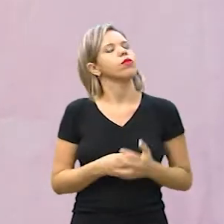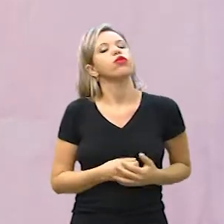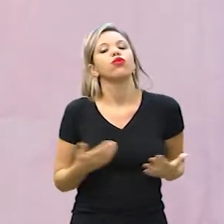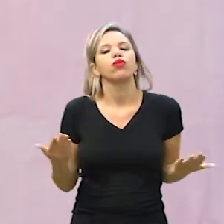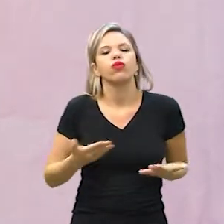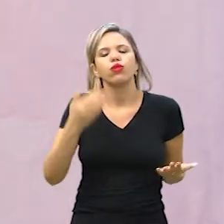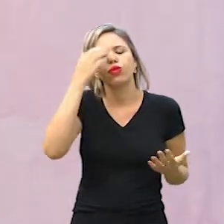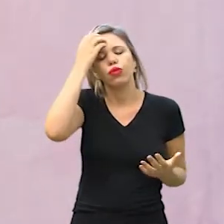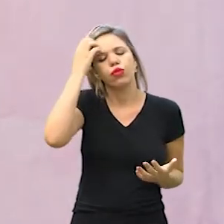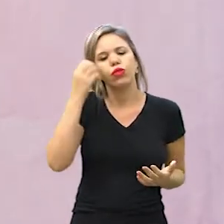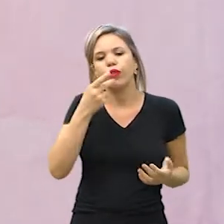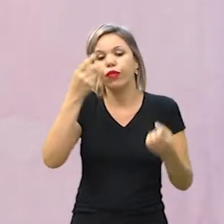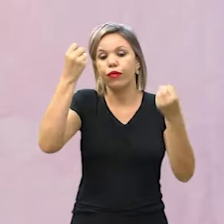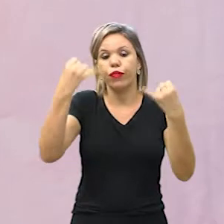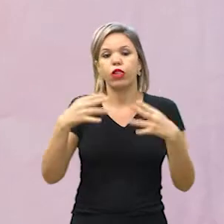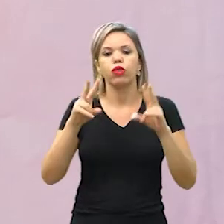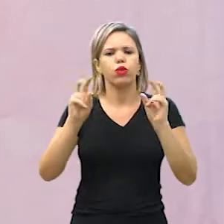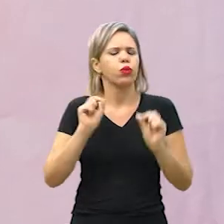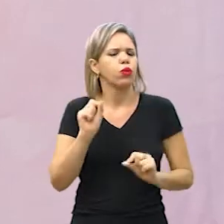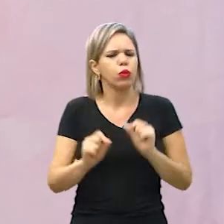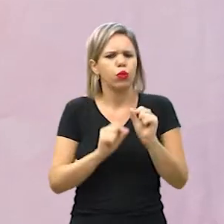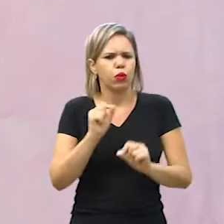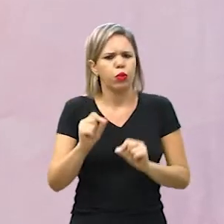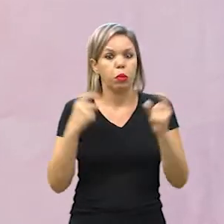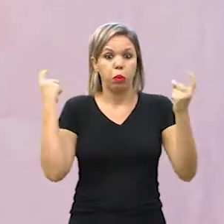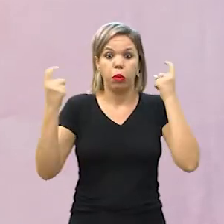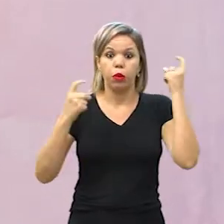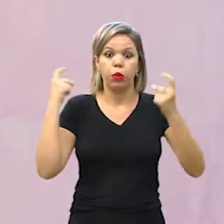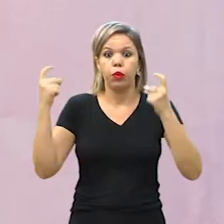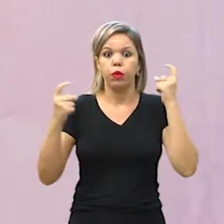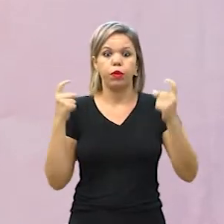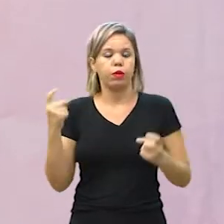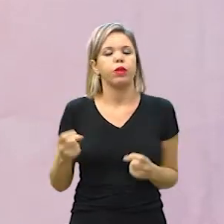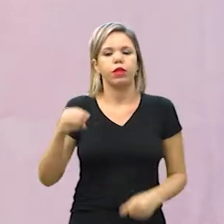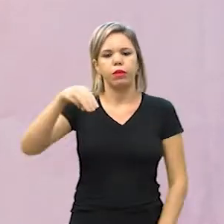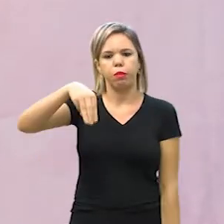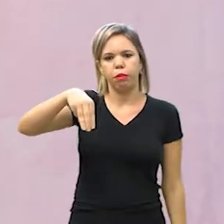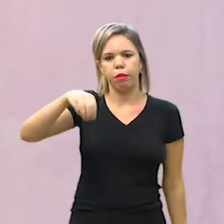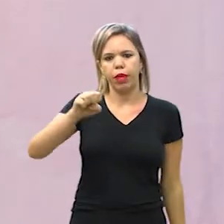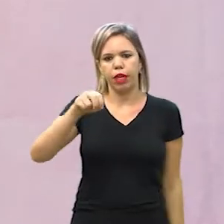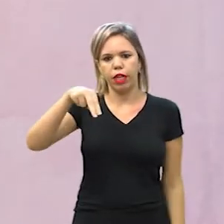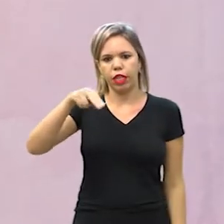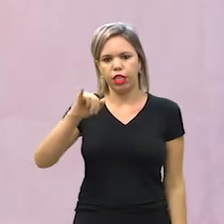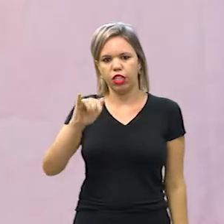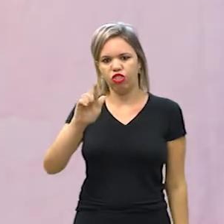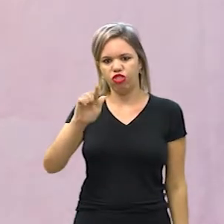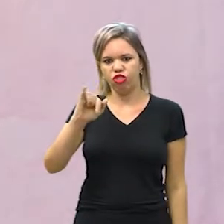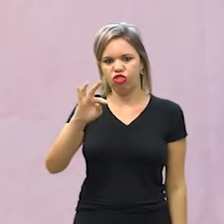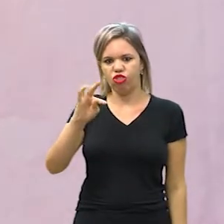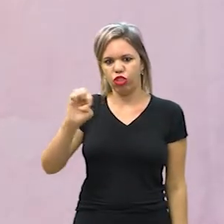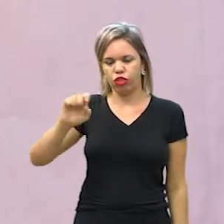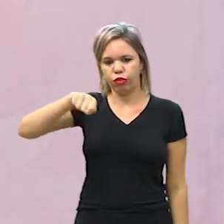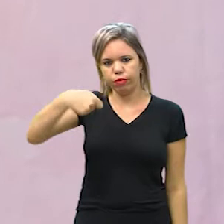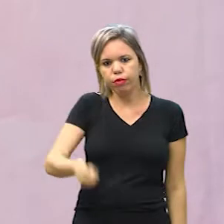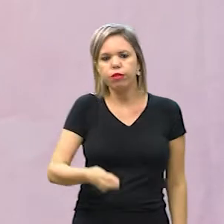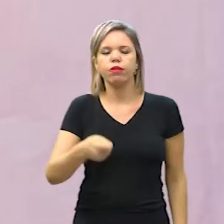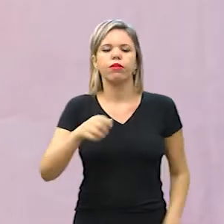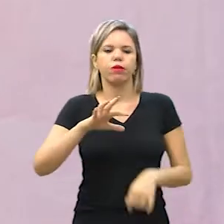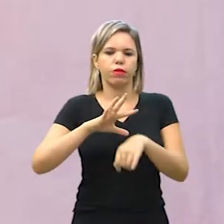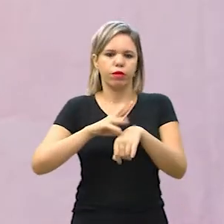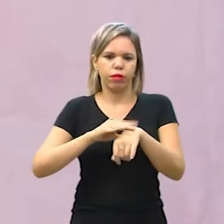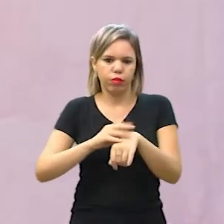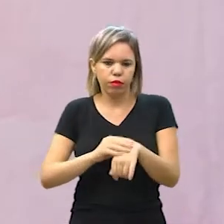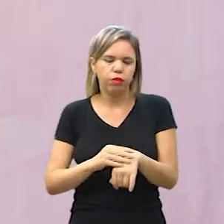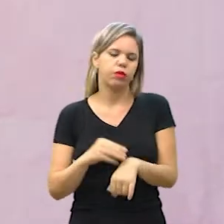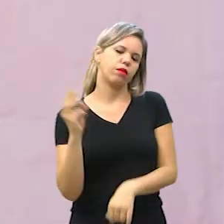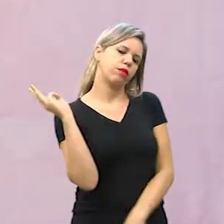audiência. Hoje a gente vai falar sobre um tema que preocupa bastante, a meningite. Quem vai dar todos os detalhes